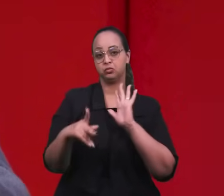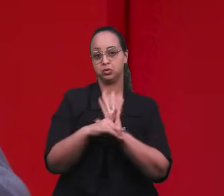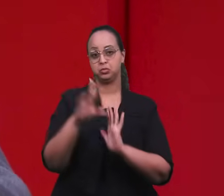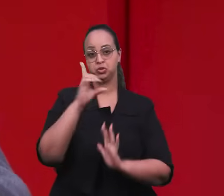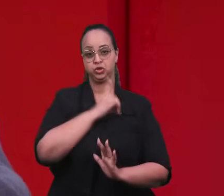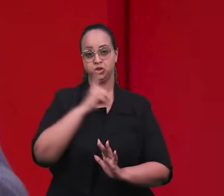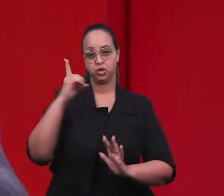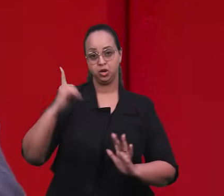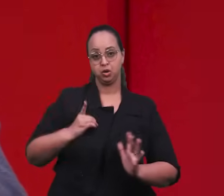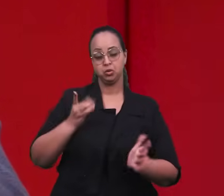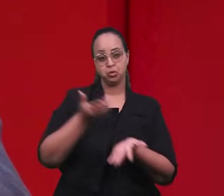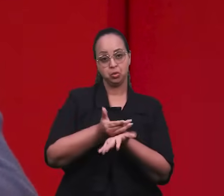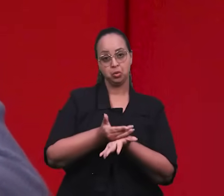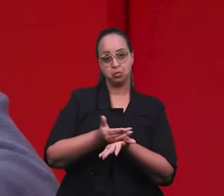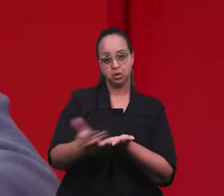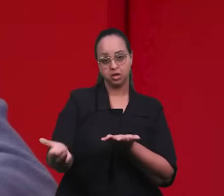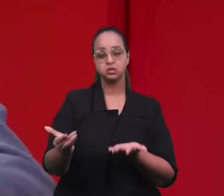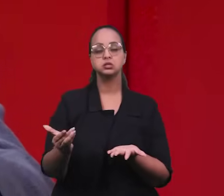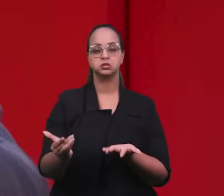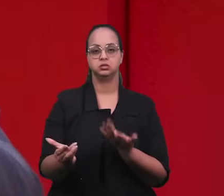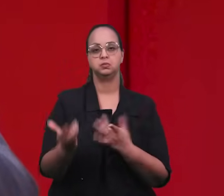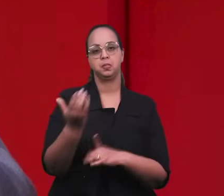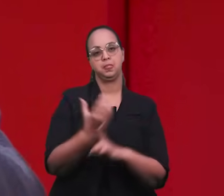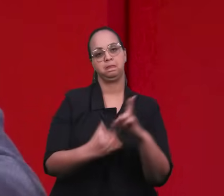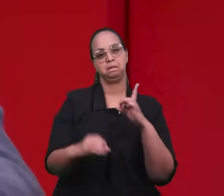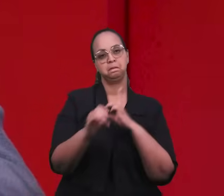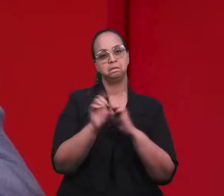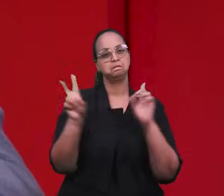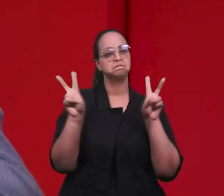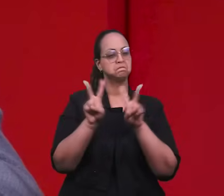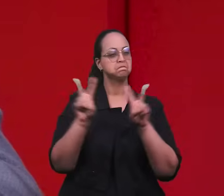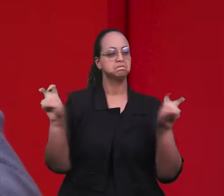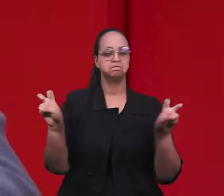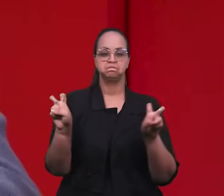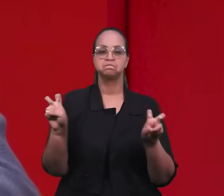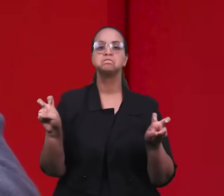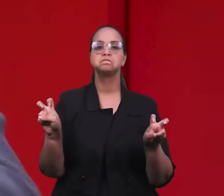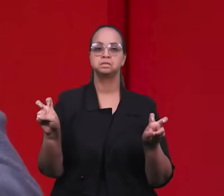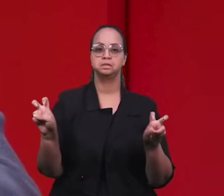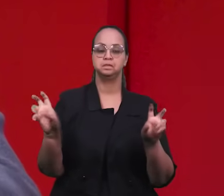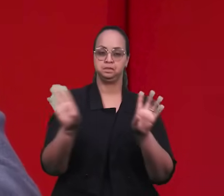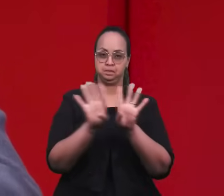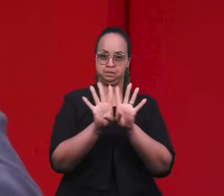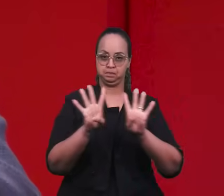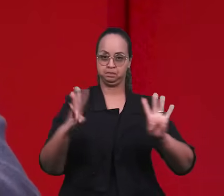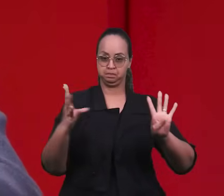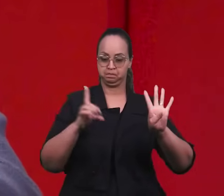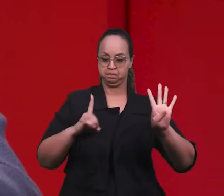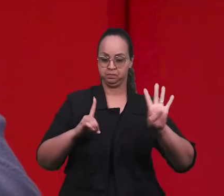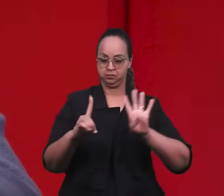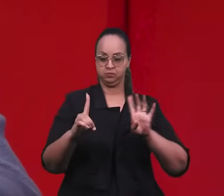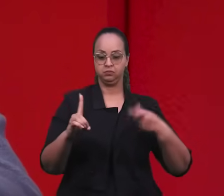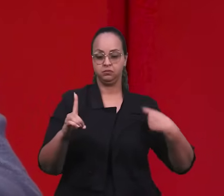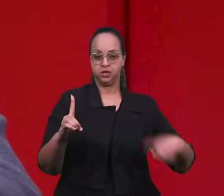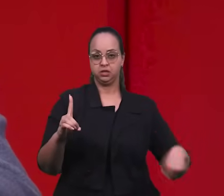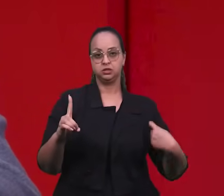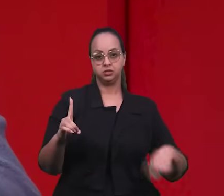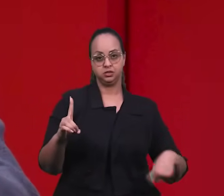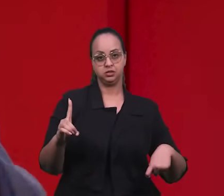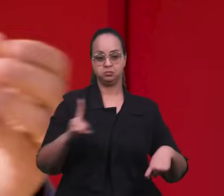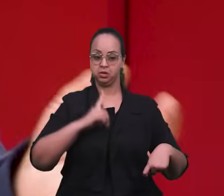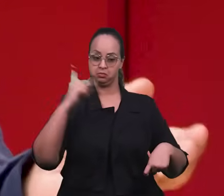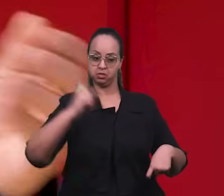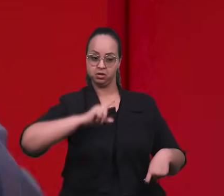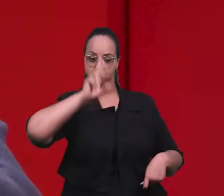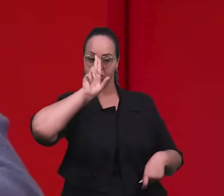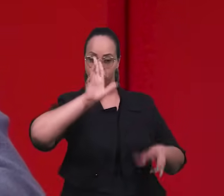logo de entrada para o culto ali seria na porta, né, no portão no caso. E o detalhe interessante, quando